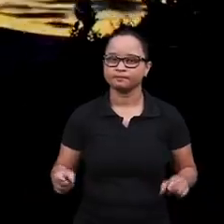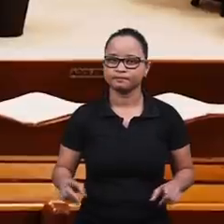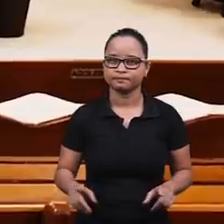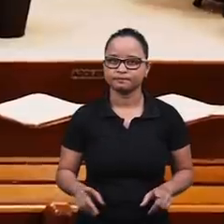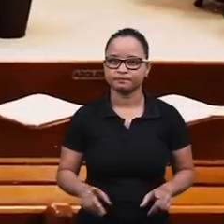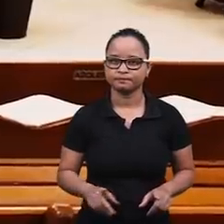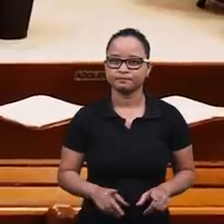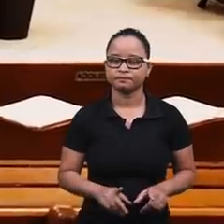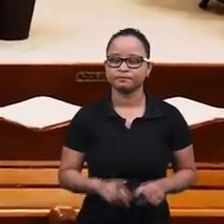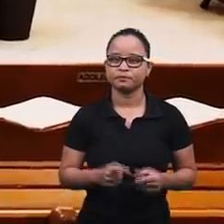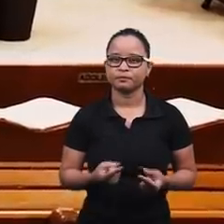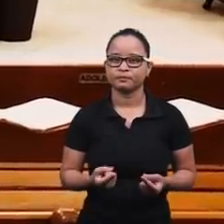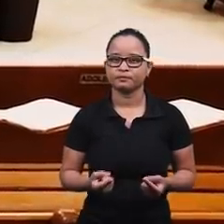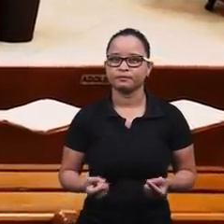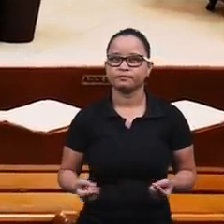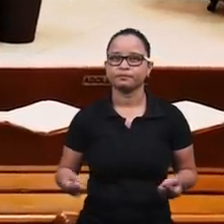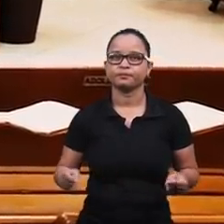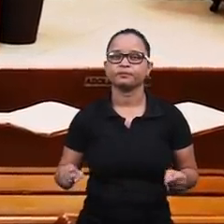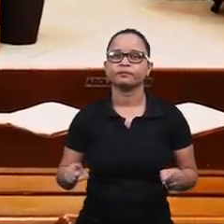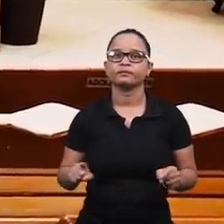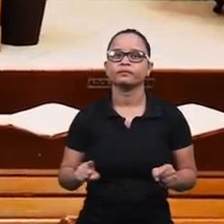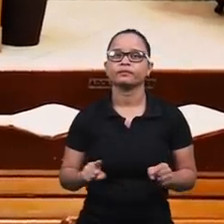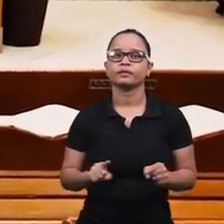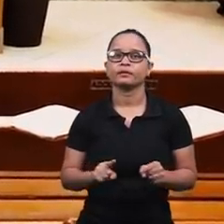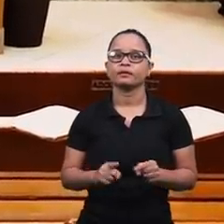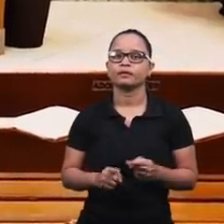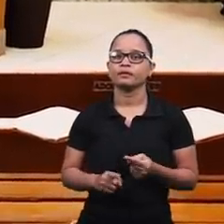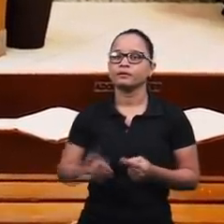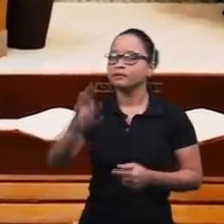e quem somos